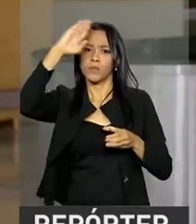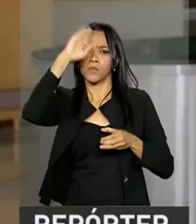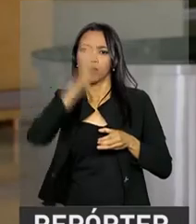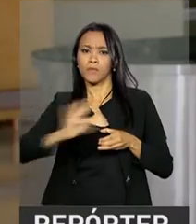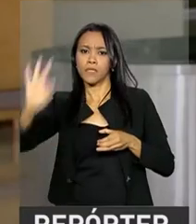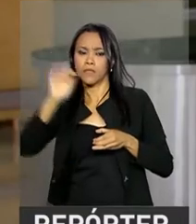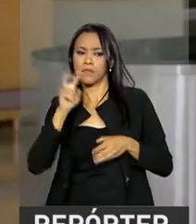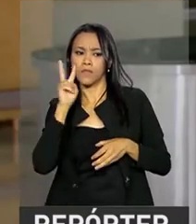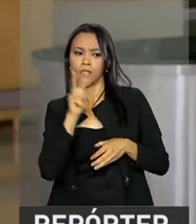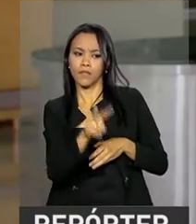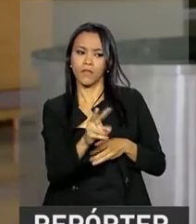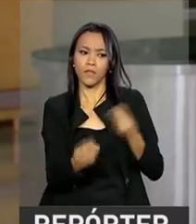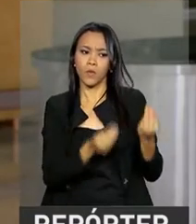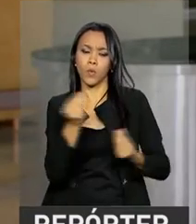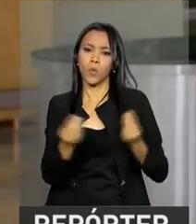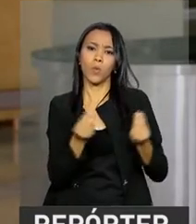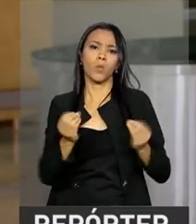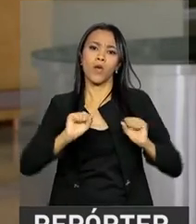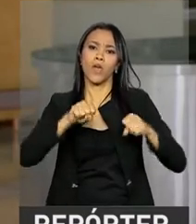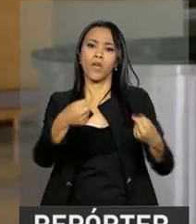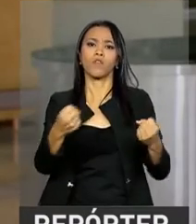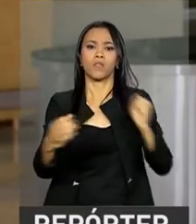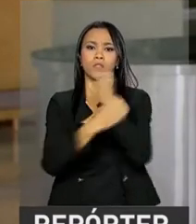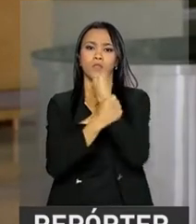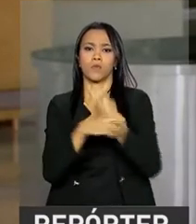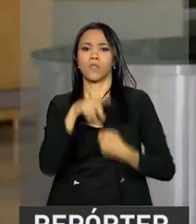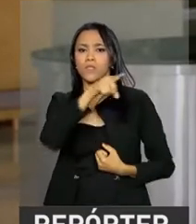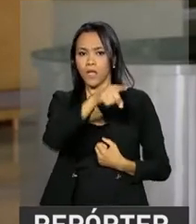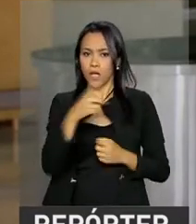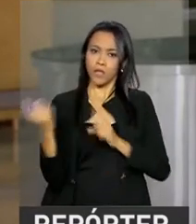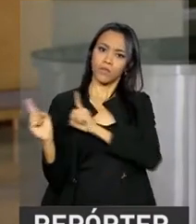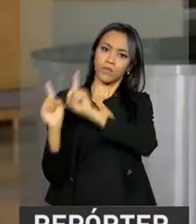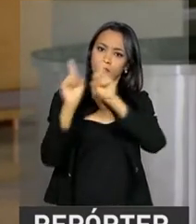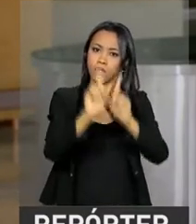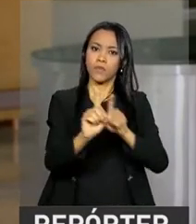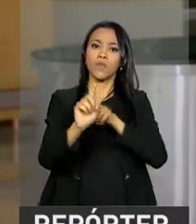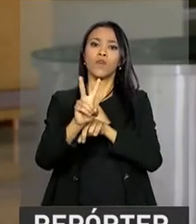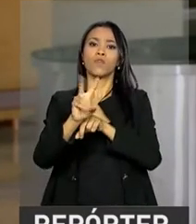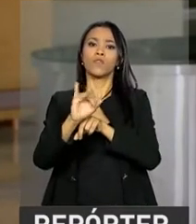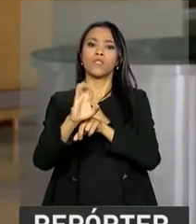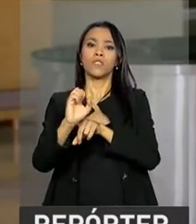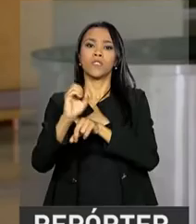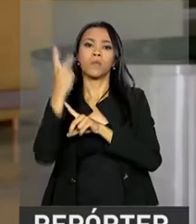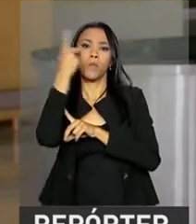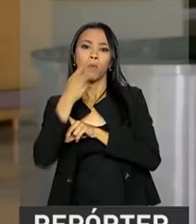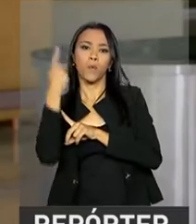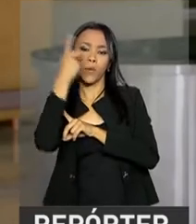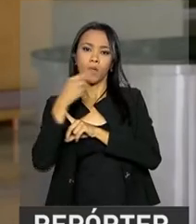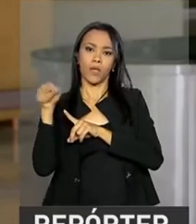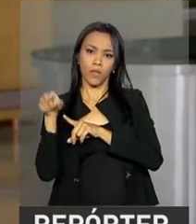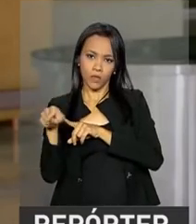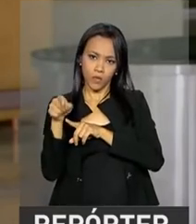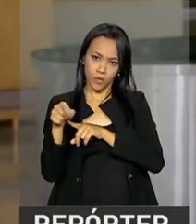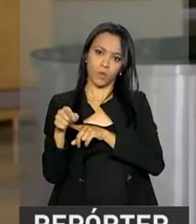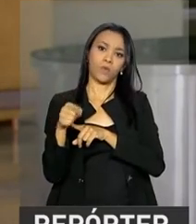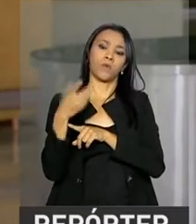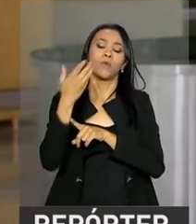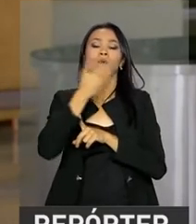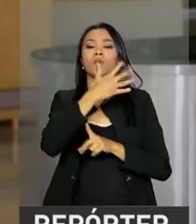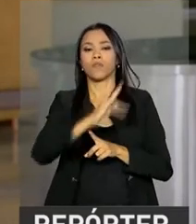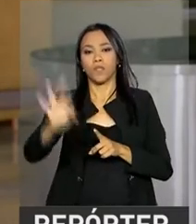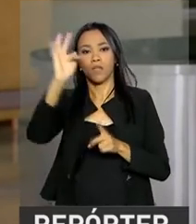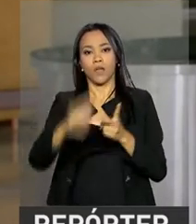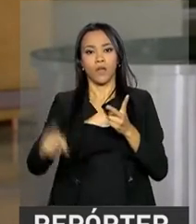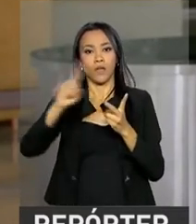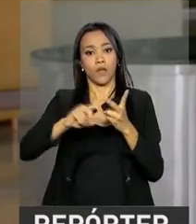da segurança no estado acompanha o ministro o vice procurador da república josé bonifácio borges o